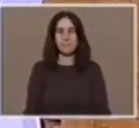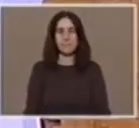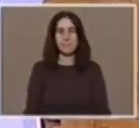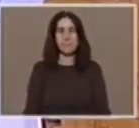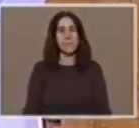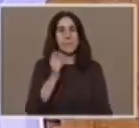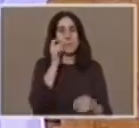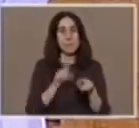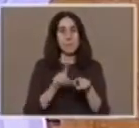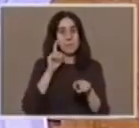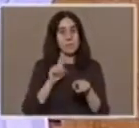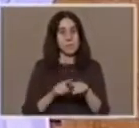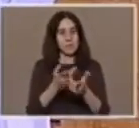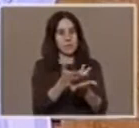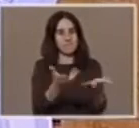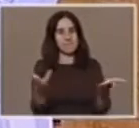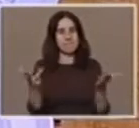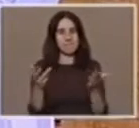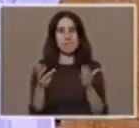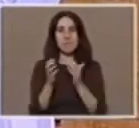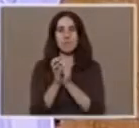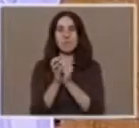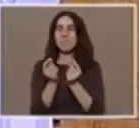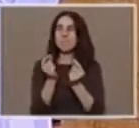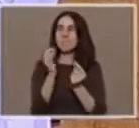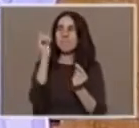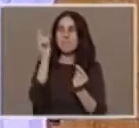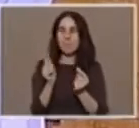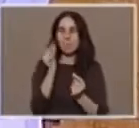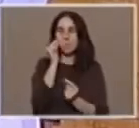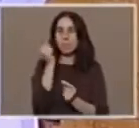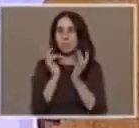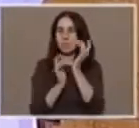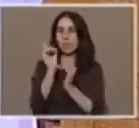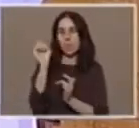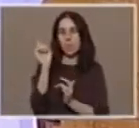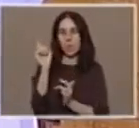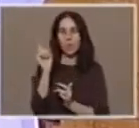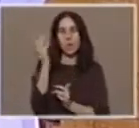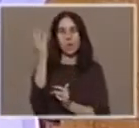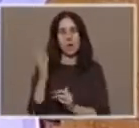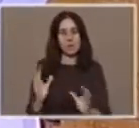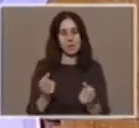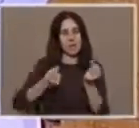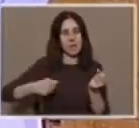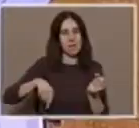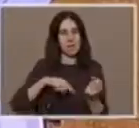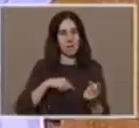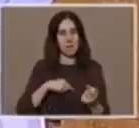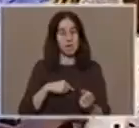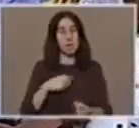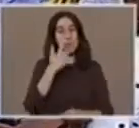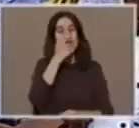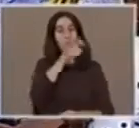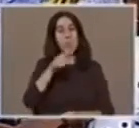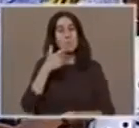Irmãos e irmãs, oremos com fé a Deus Pai, por intermédio de Jesus Cristo, nosso Salvador, pelas necessidades de